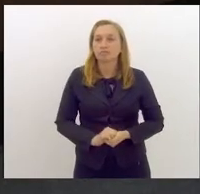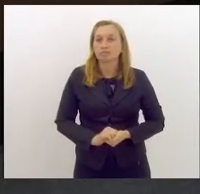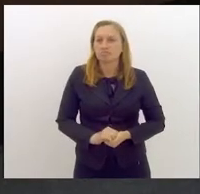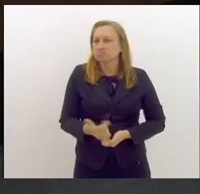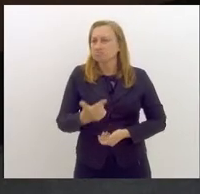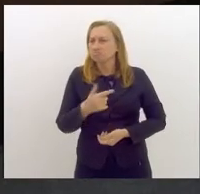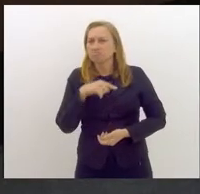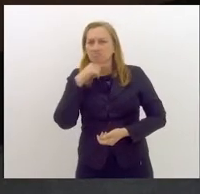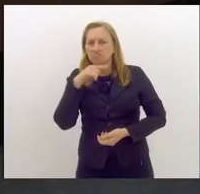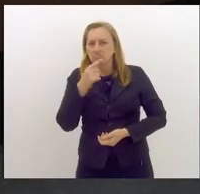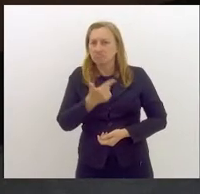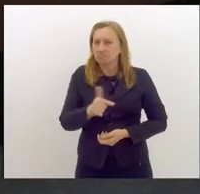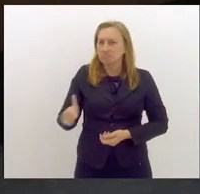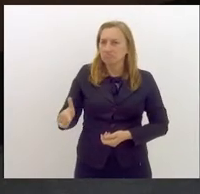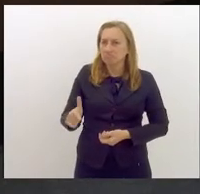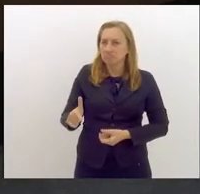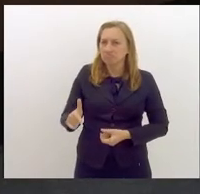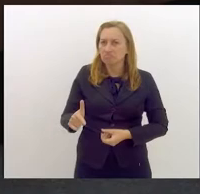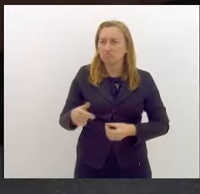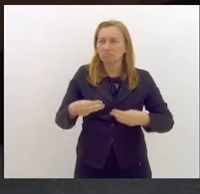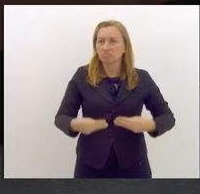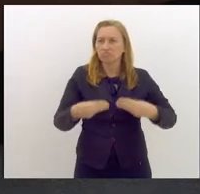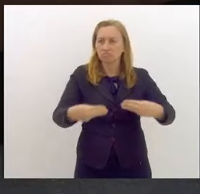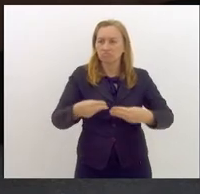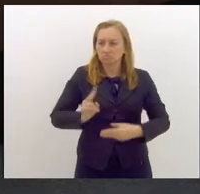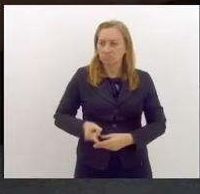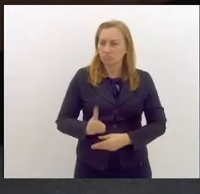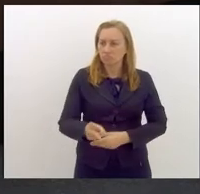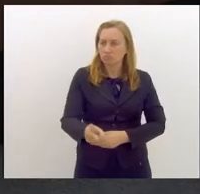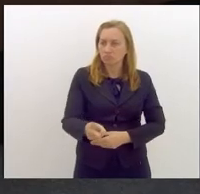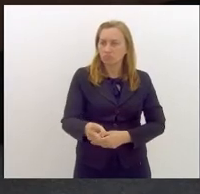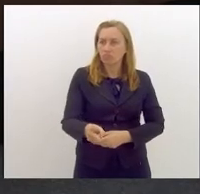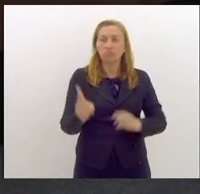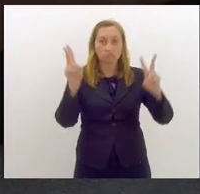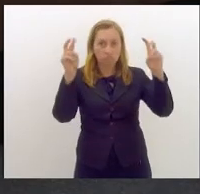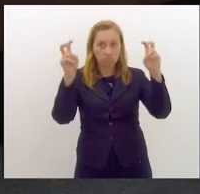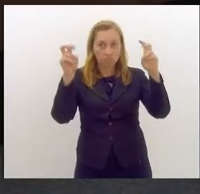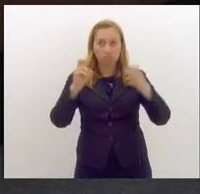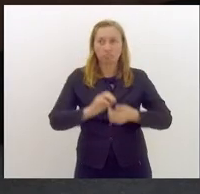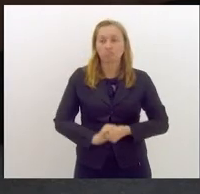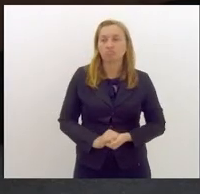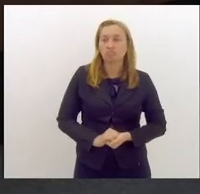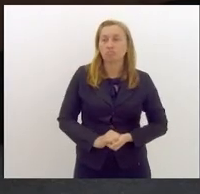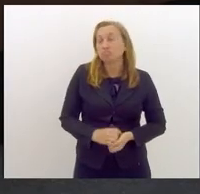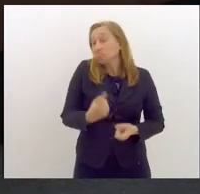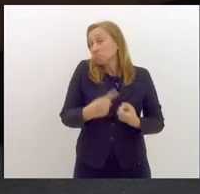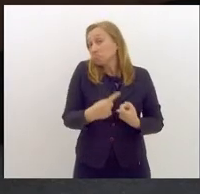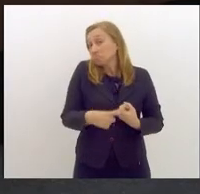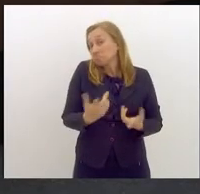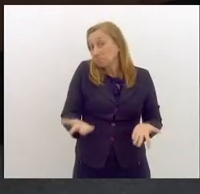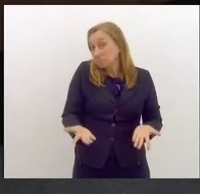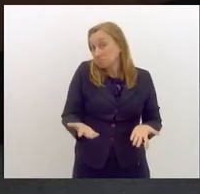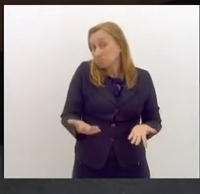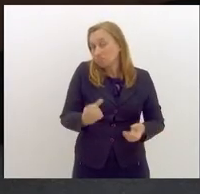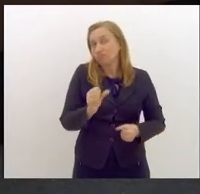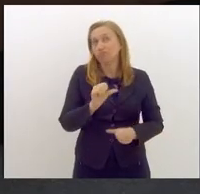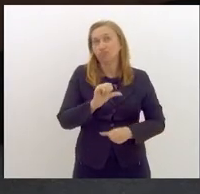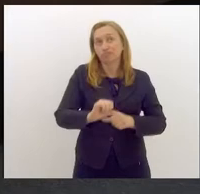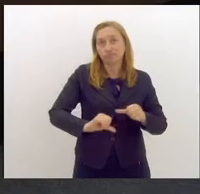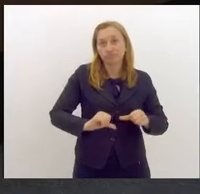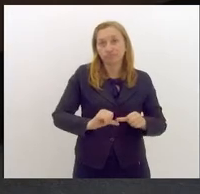não tenho nenhuma dúvida que o ministro dará continuidade a matéria porque senão vira o